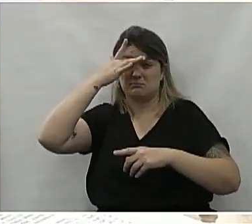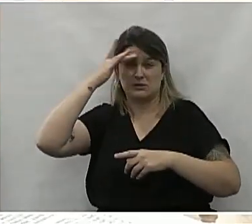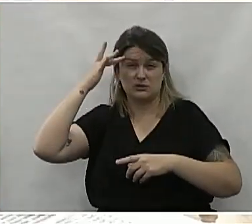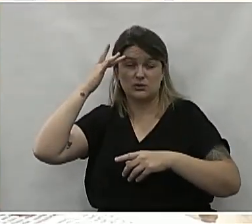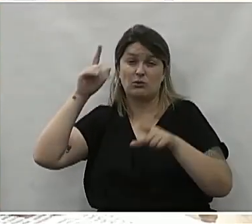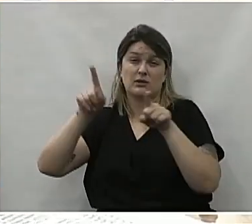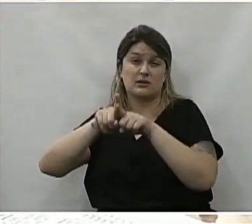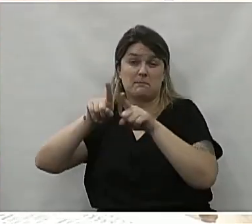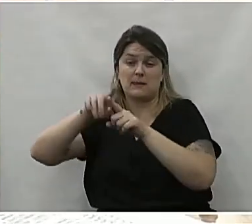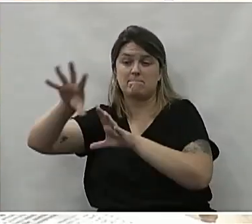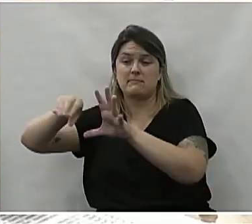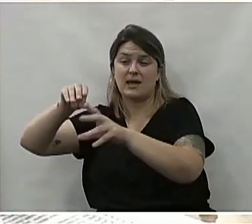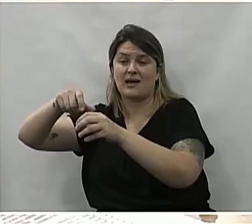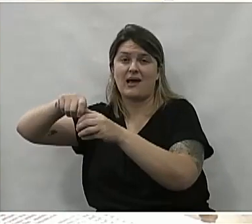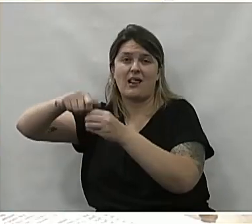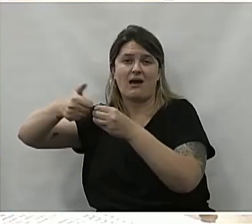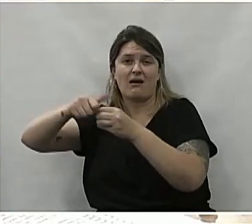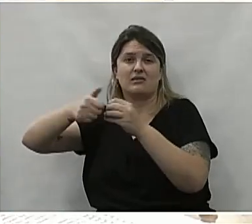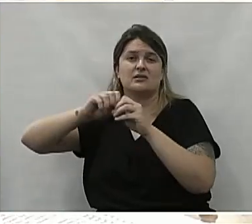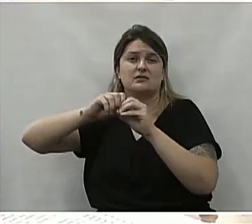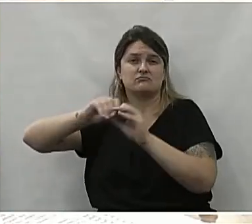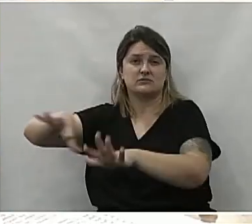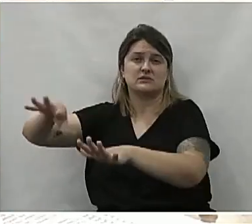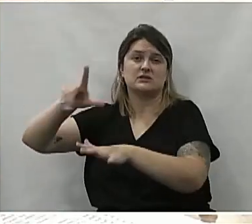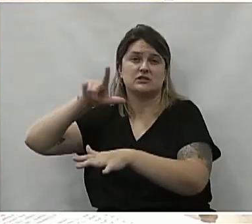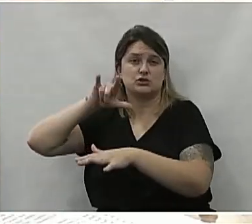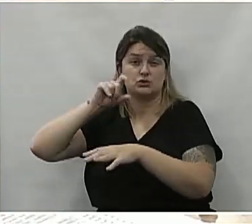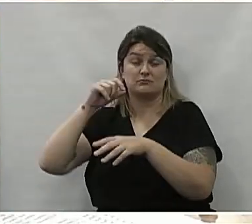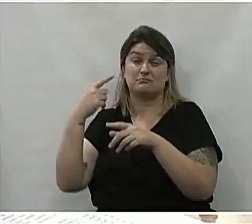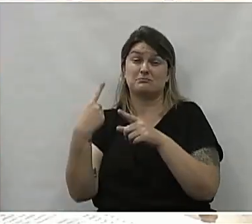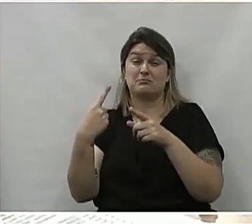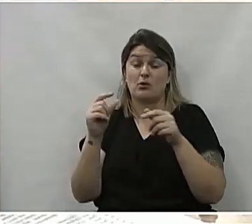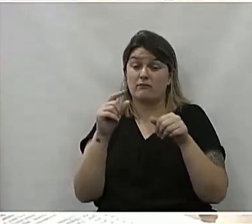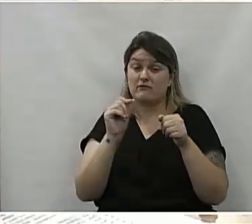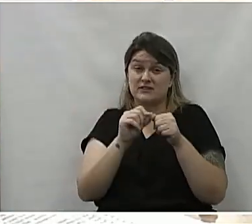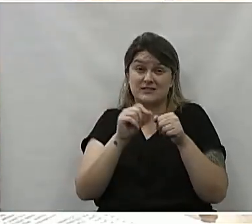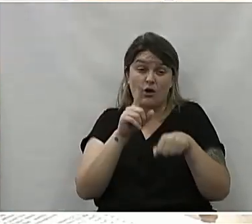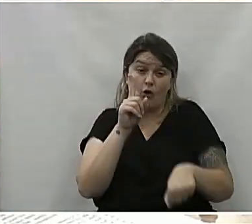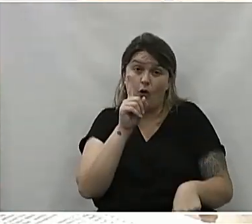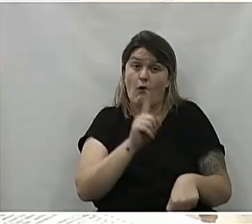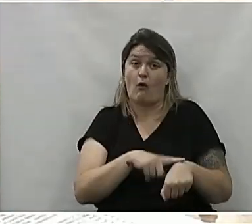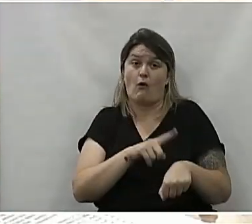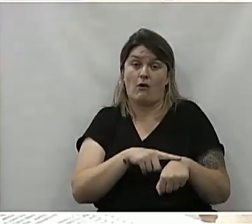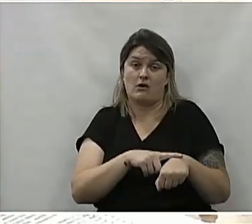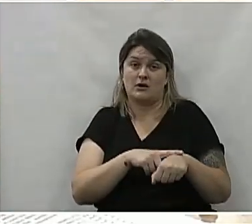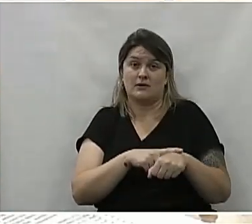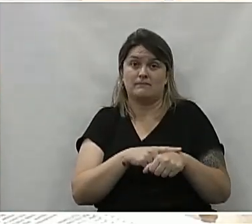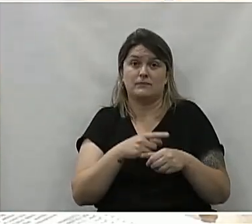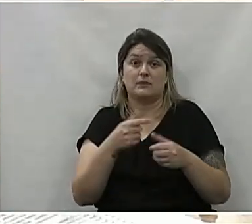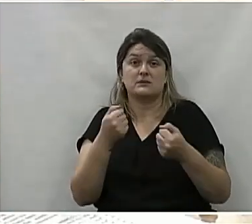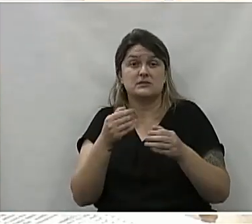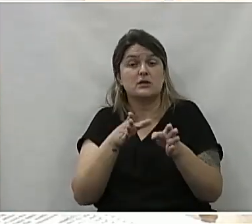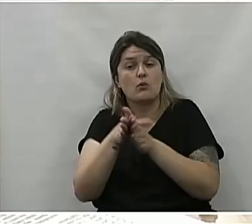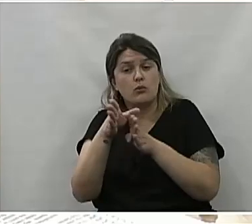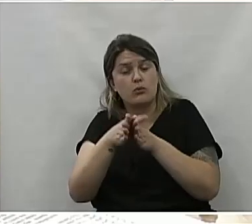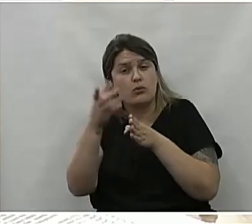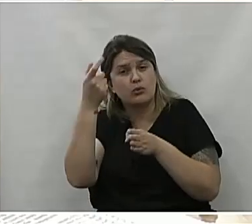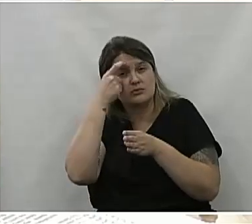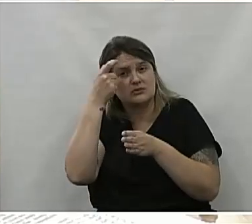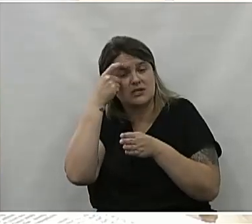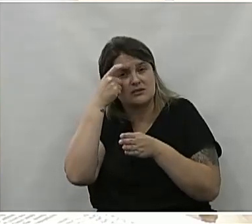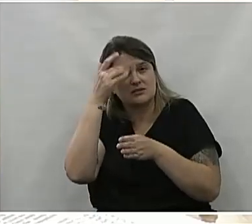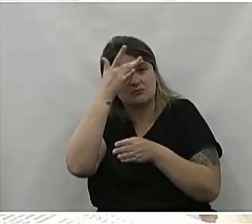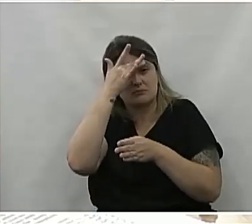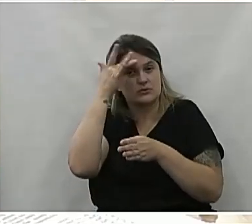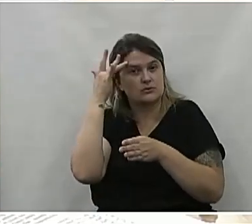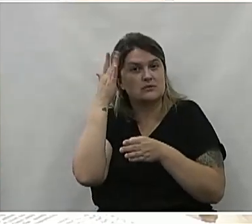latinha Vão tirar as latinhas Esparramos lixo Então tem que ser Meio ambiente Tem que fazer um trabalho De conscientização Da própria